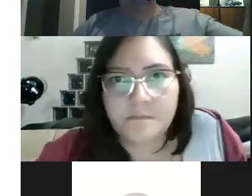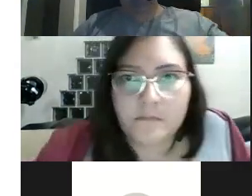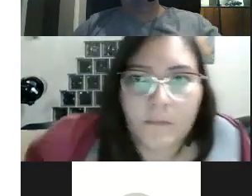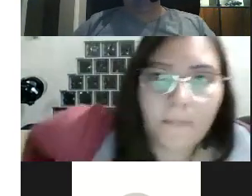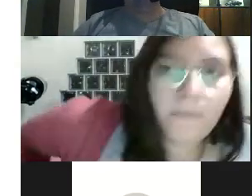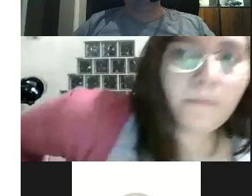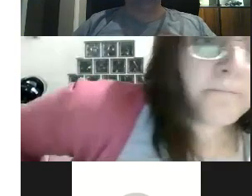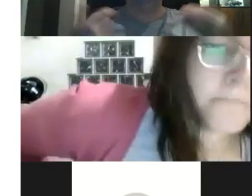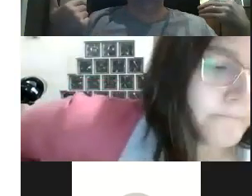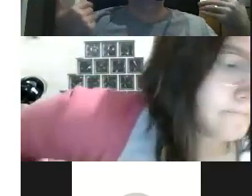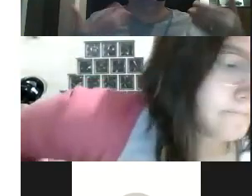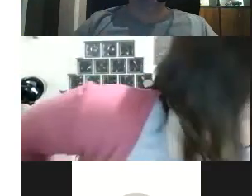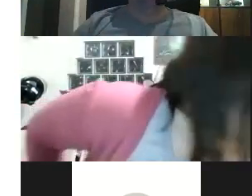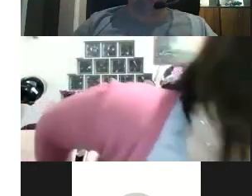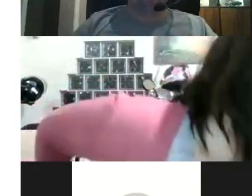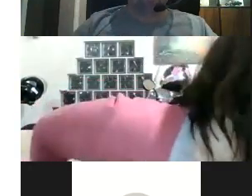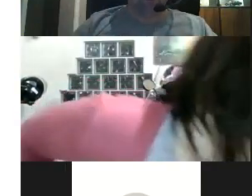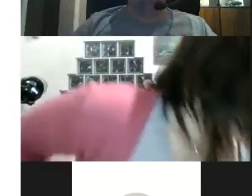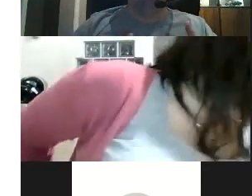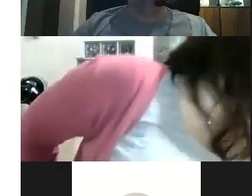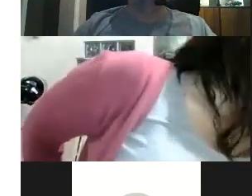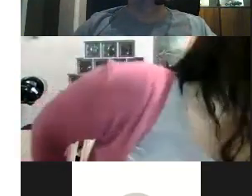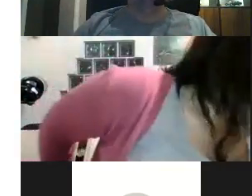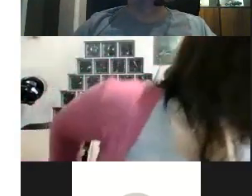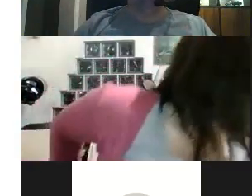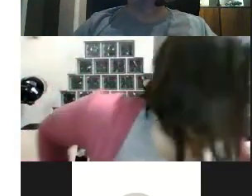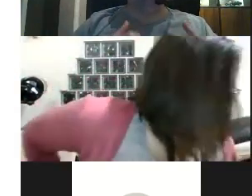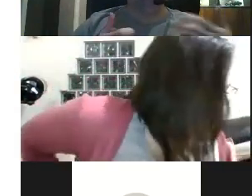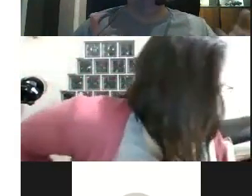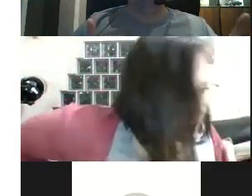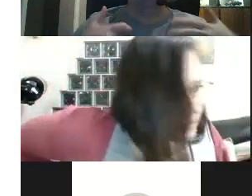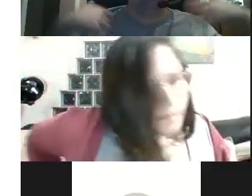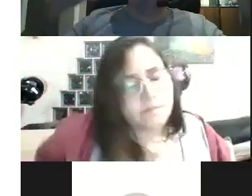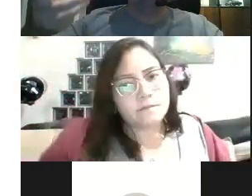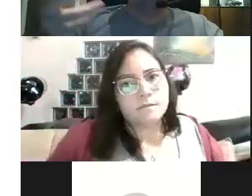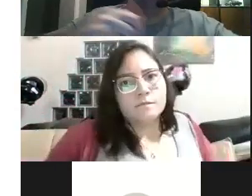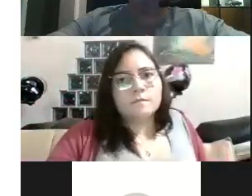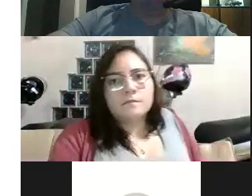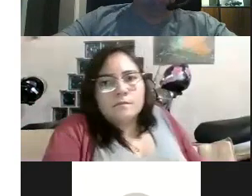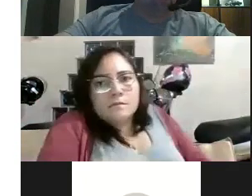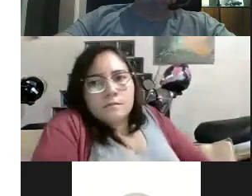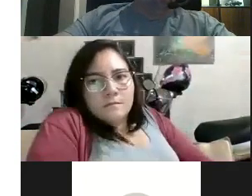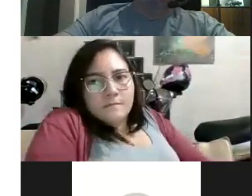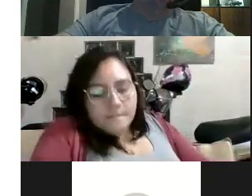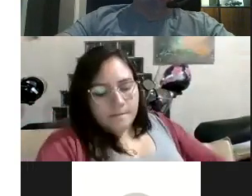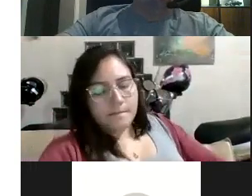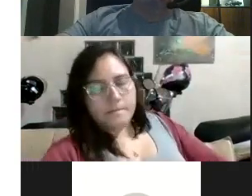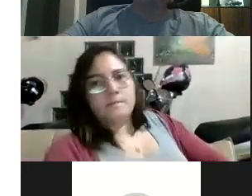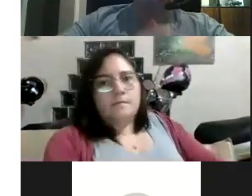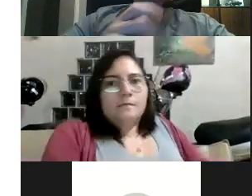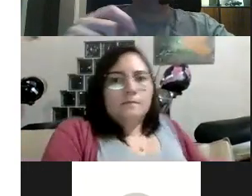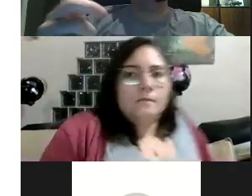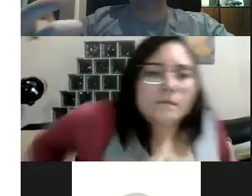baixa para uma cota mais alta a partir de canais, não com bombeamento, porque o volume é muito grande, eu não consigo bombear.